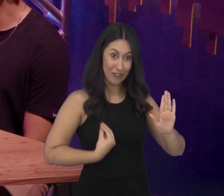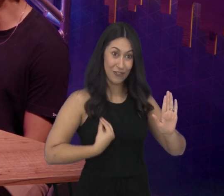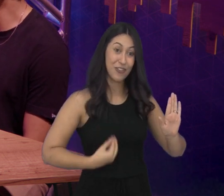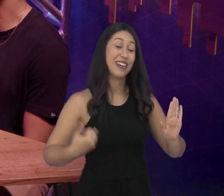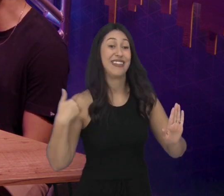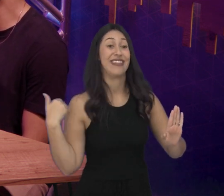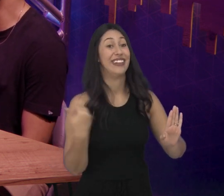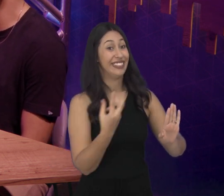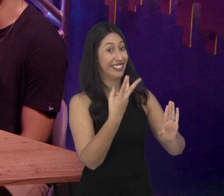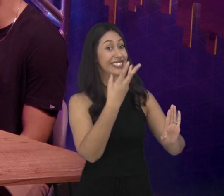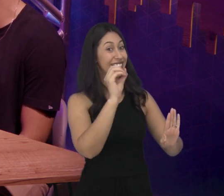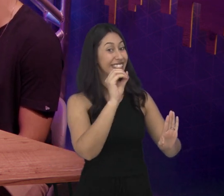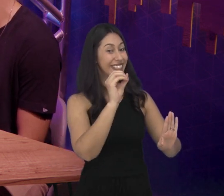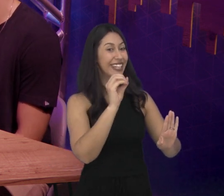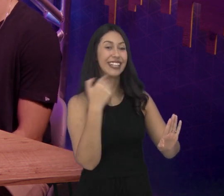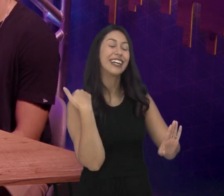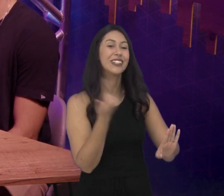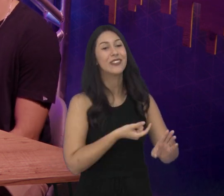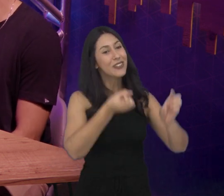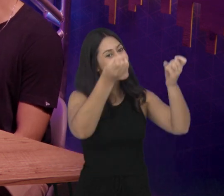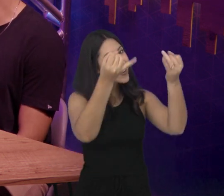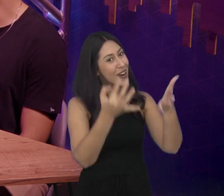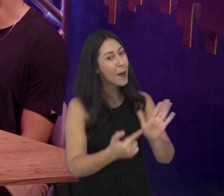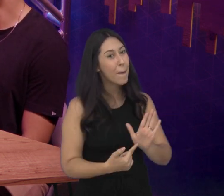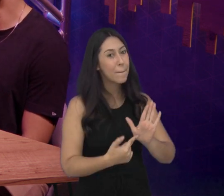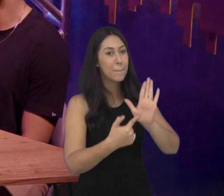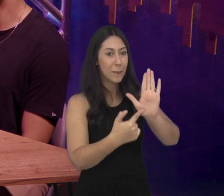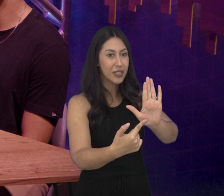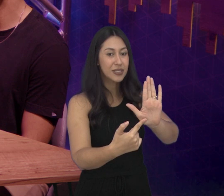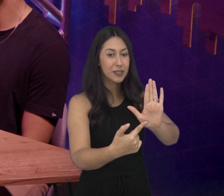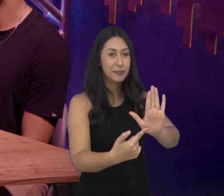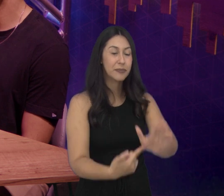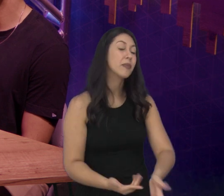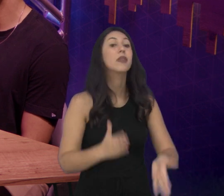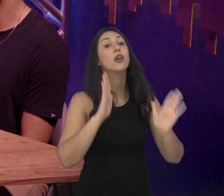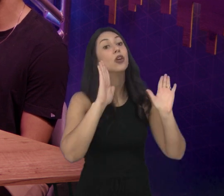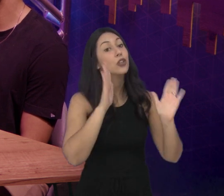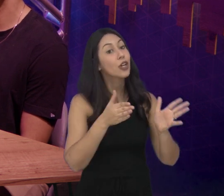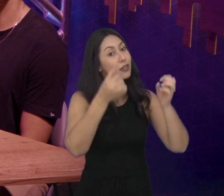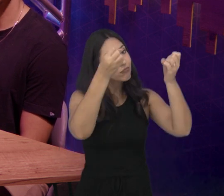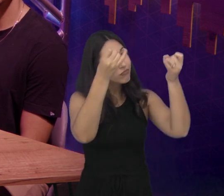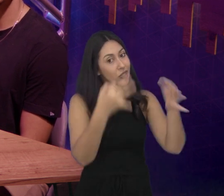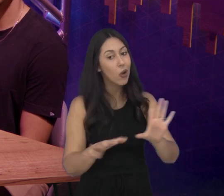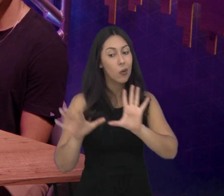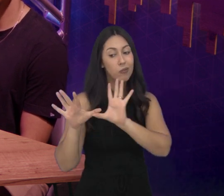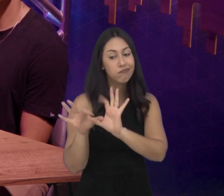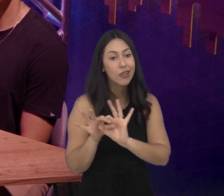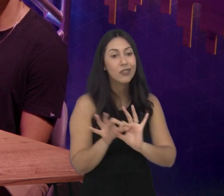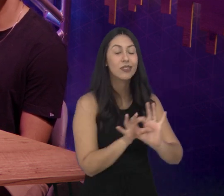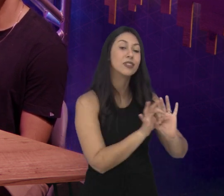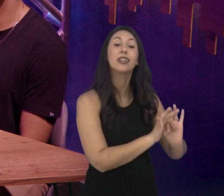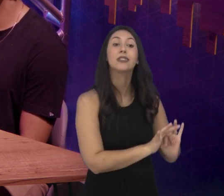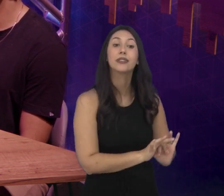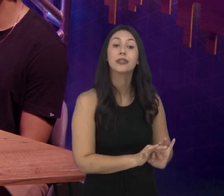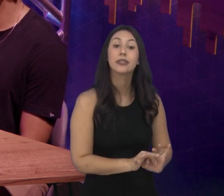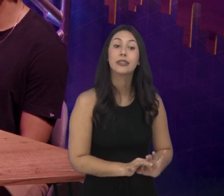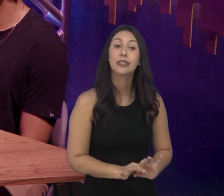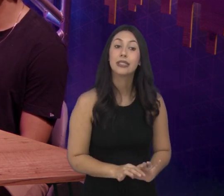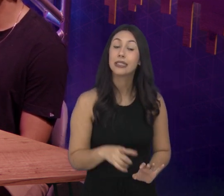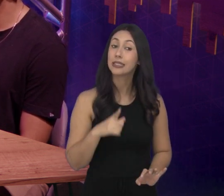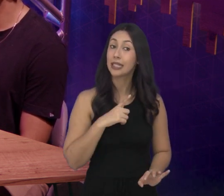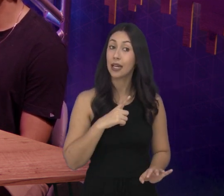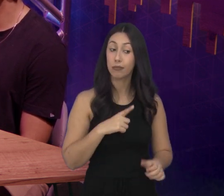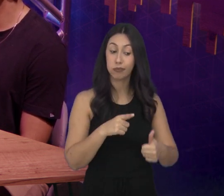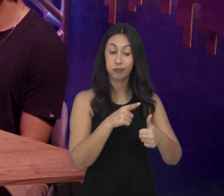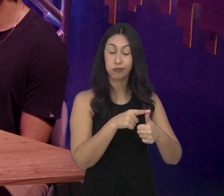sobrevivência à crise dos 30, que a gente vai falar aqui para vocês. A gente já contextualizou um pouquinho, né? E daí a gente